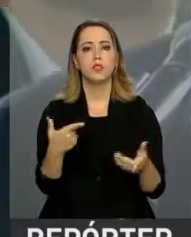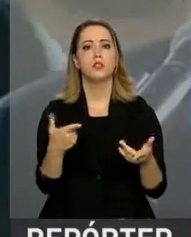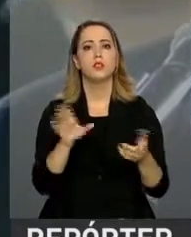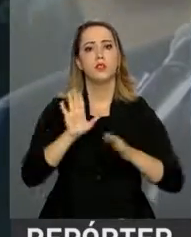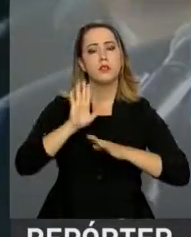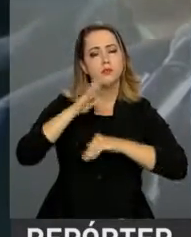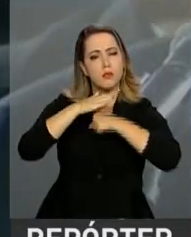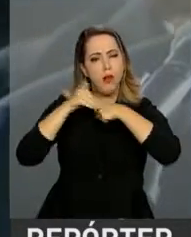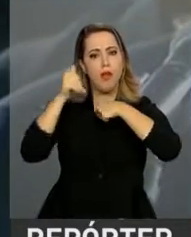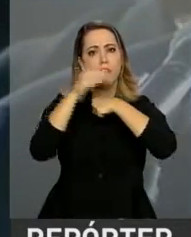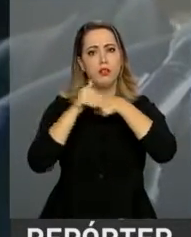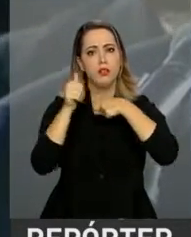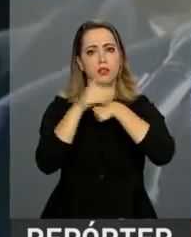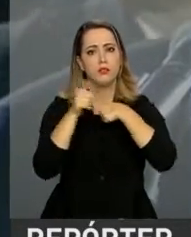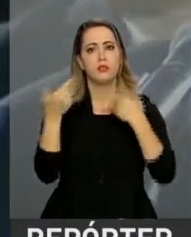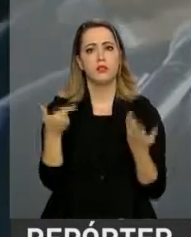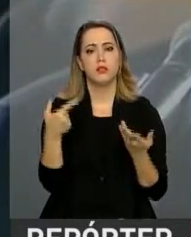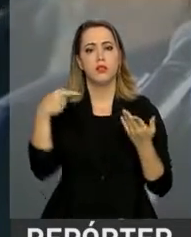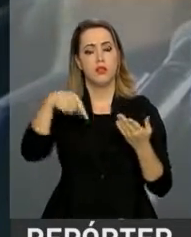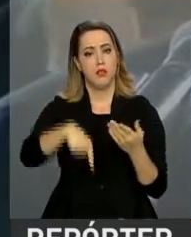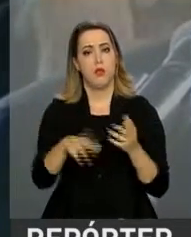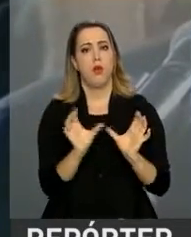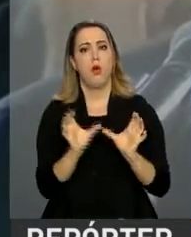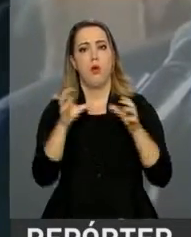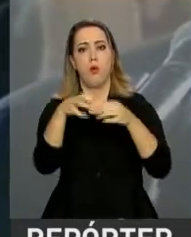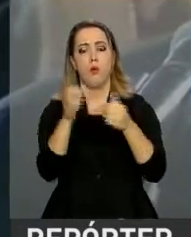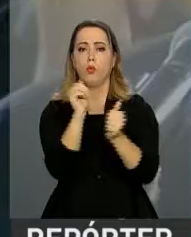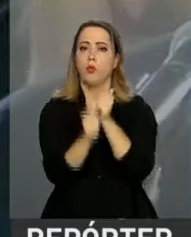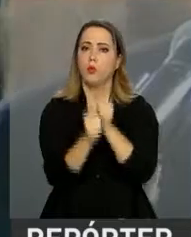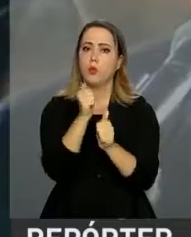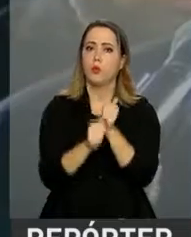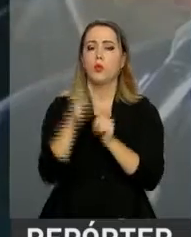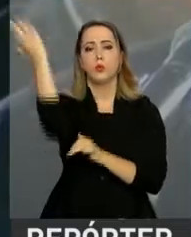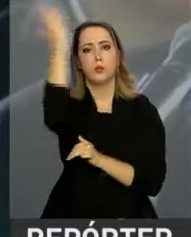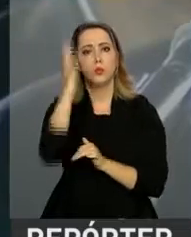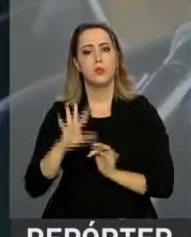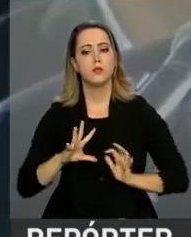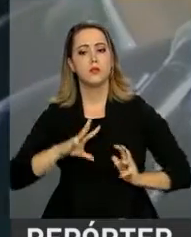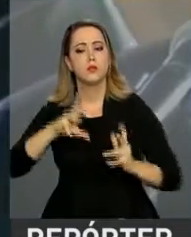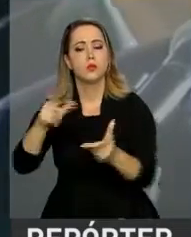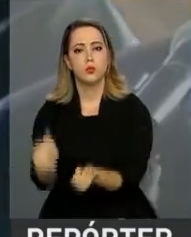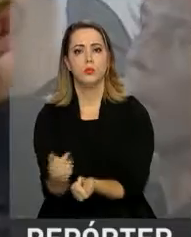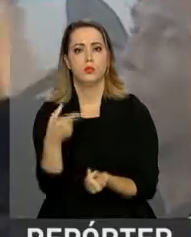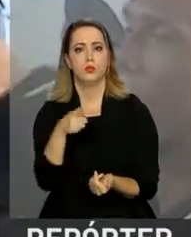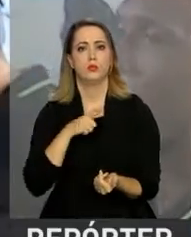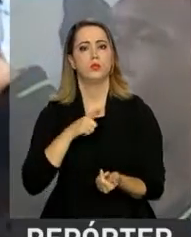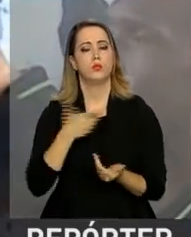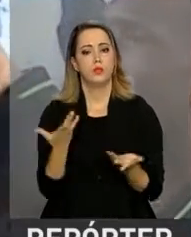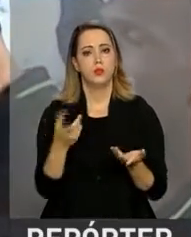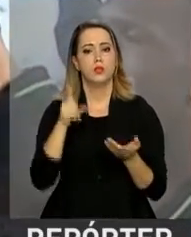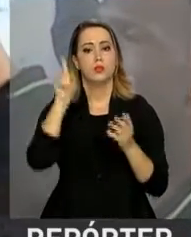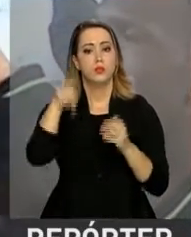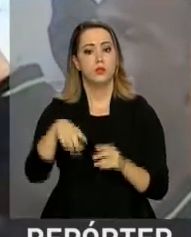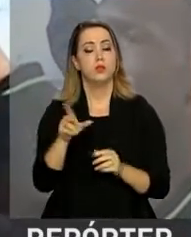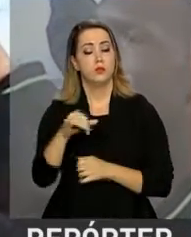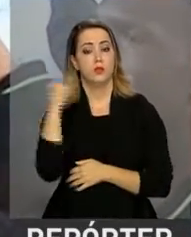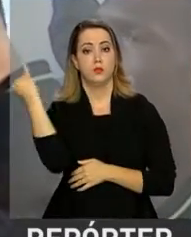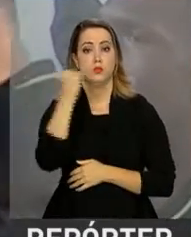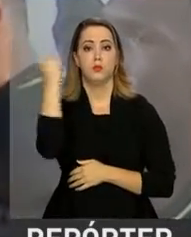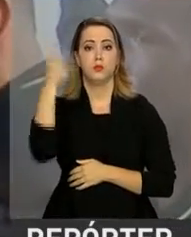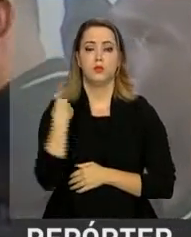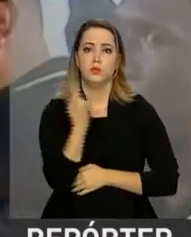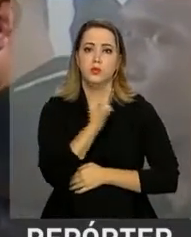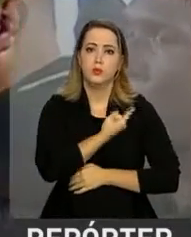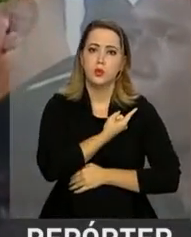manifestações de carinho hacia La Chape, em Brasil, em Colômbia e em todo o mundo, são testigos da importância